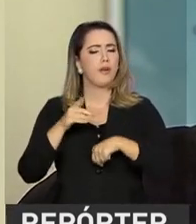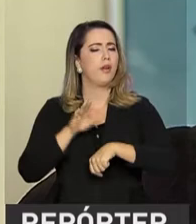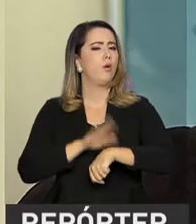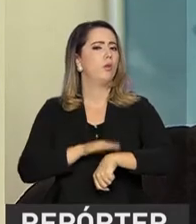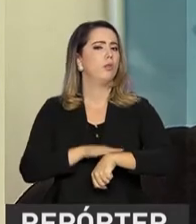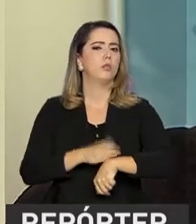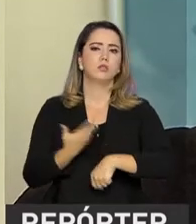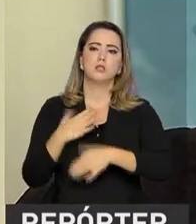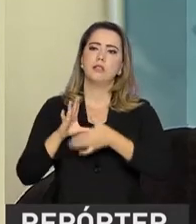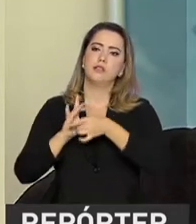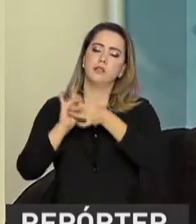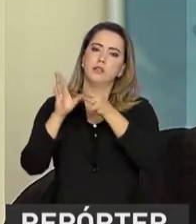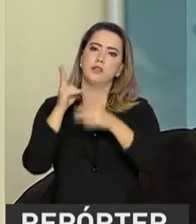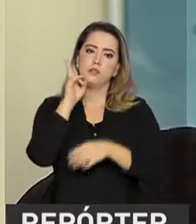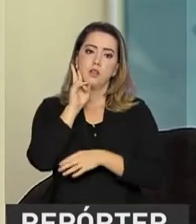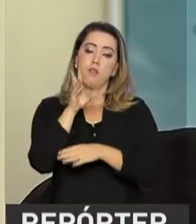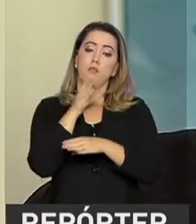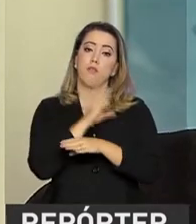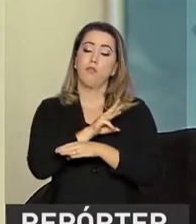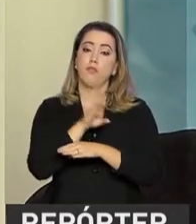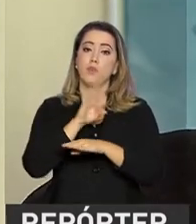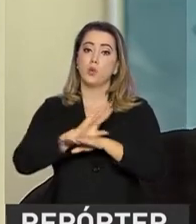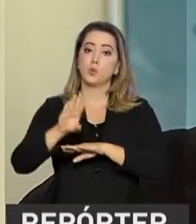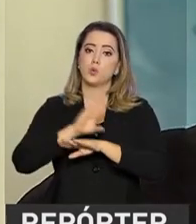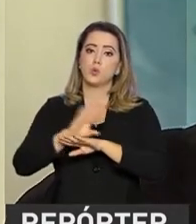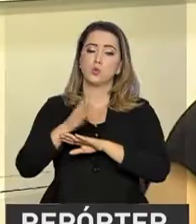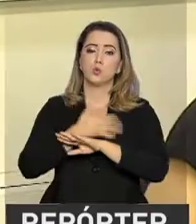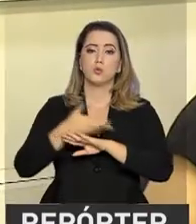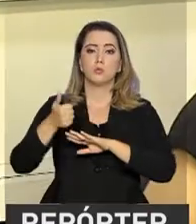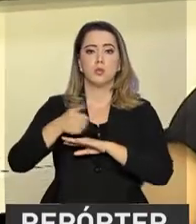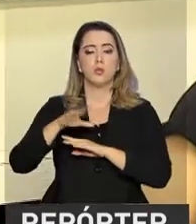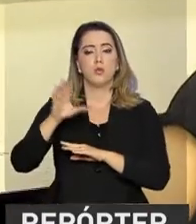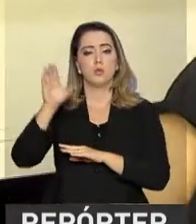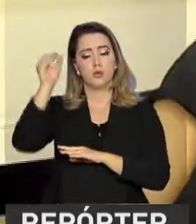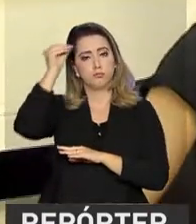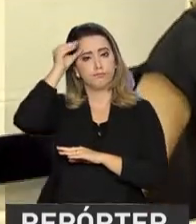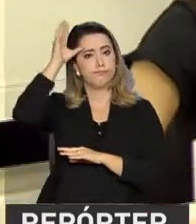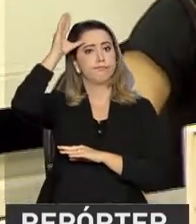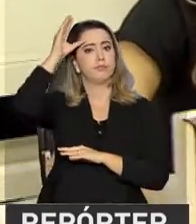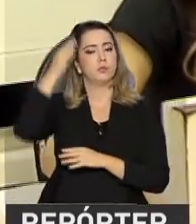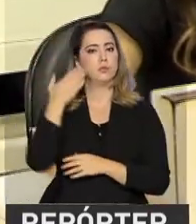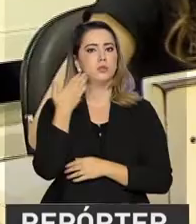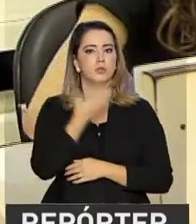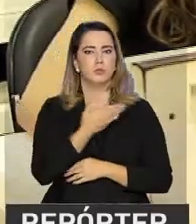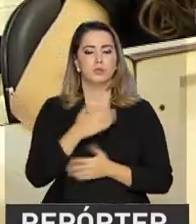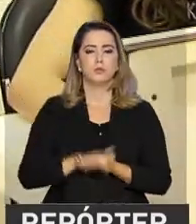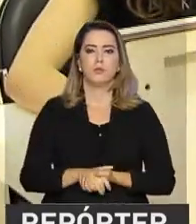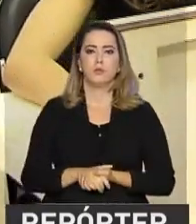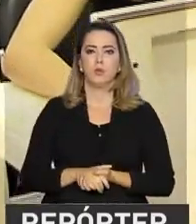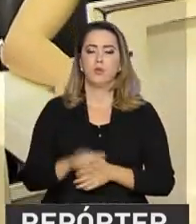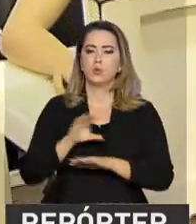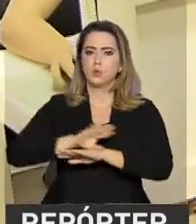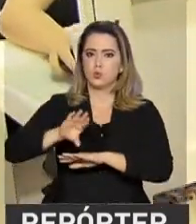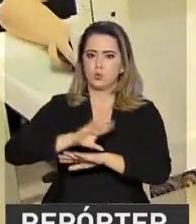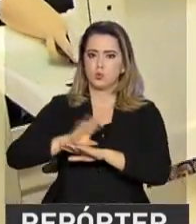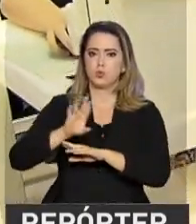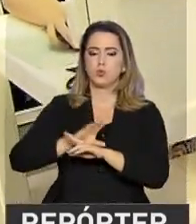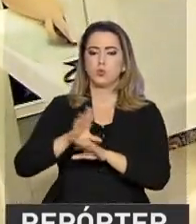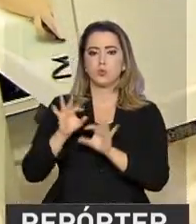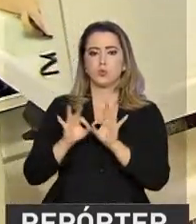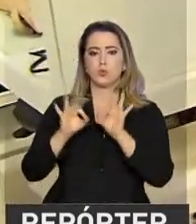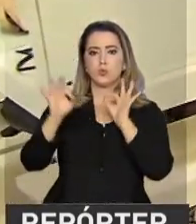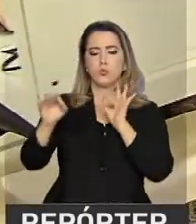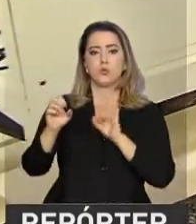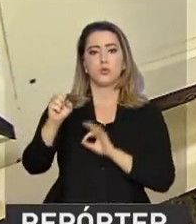cursos é aprimorar os seus conhecimentos os cursos que valem como certificação de extensão tem duração de